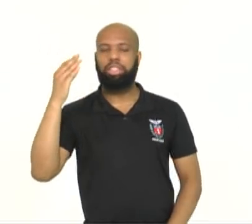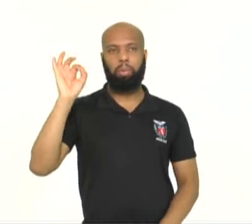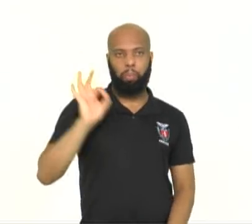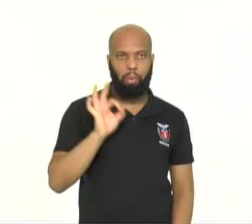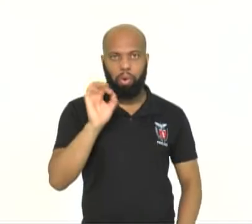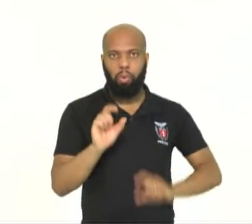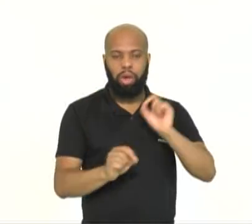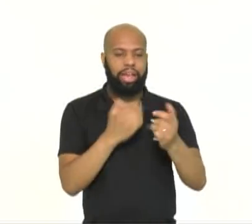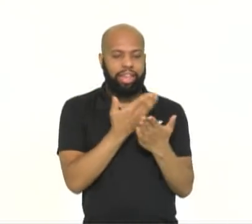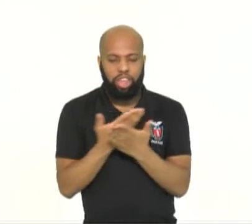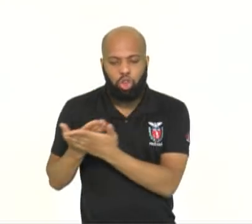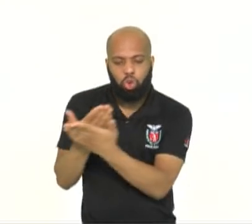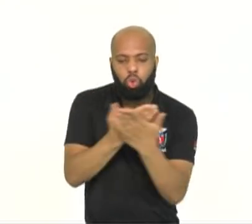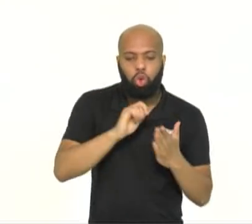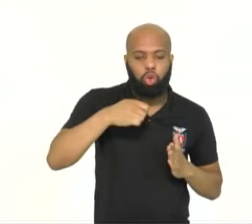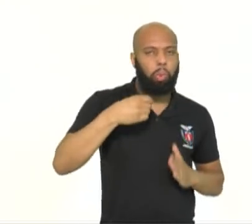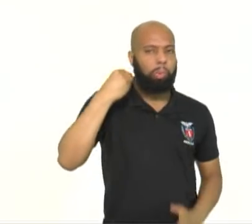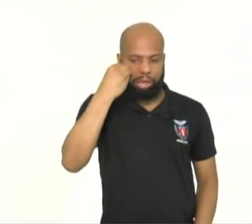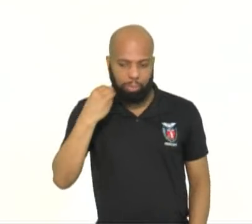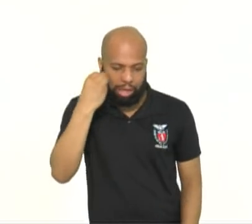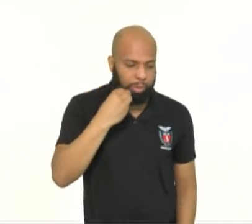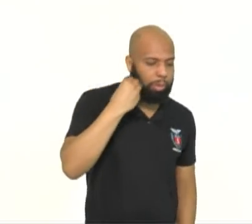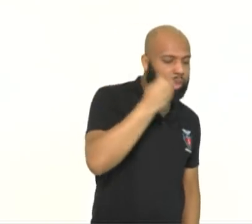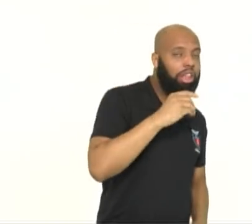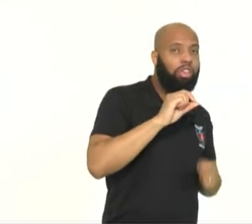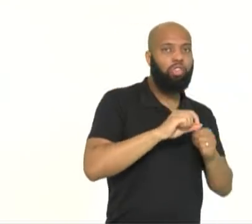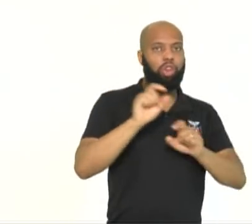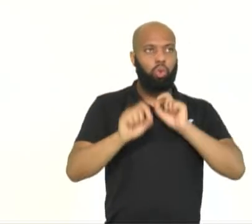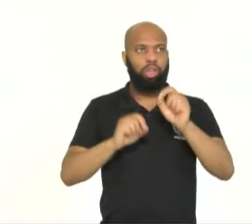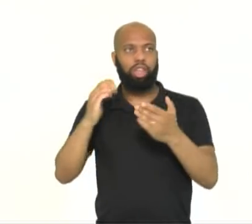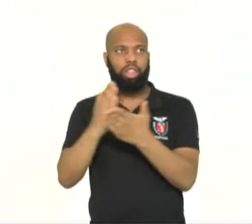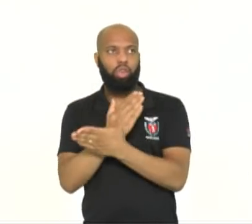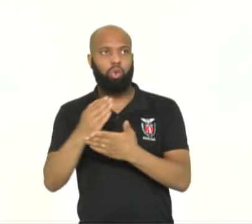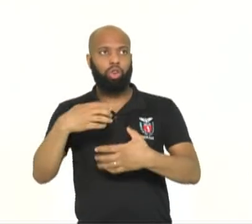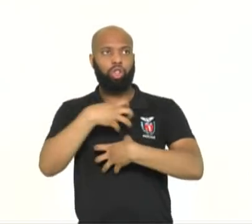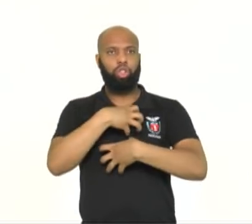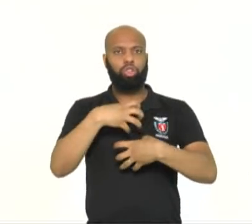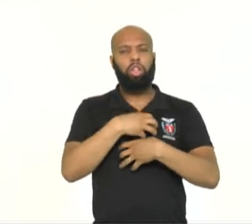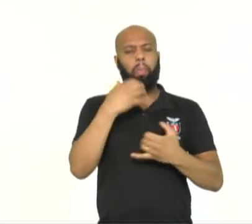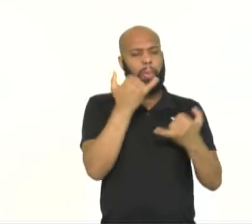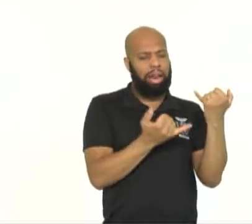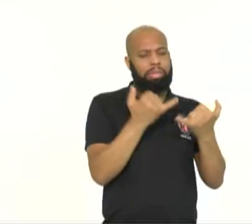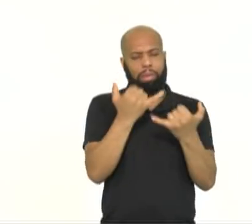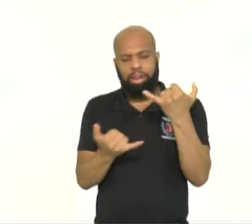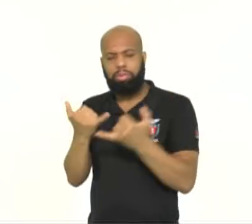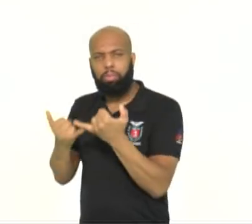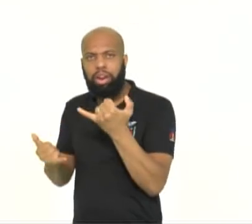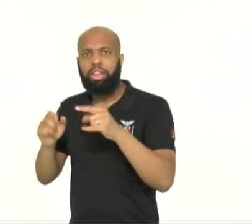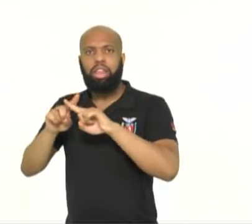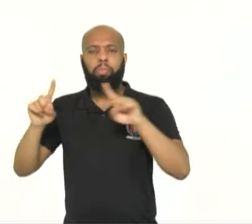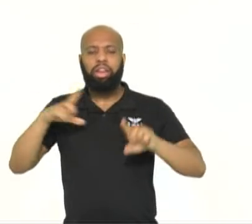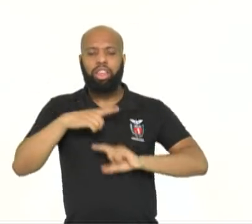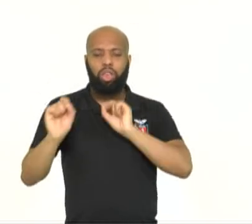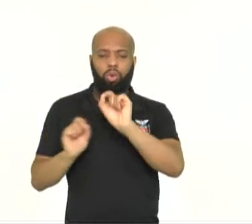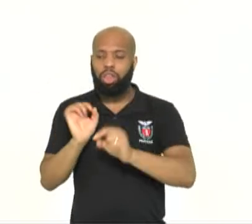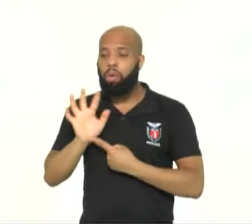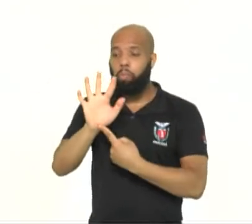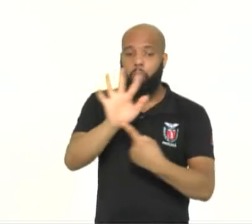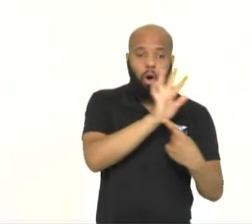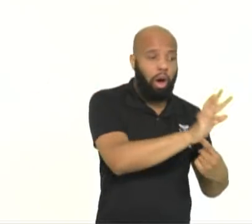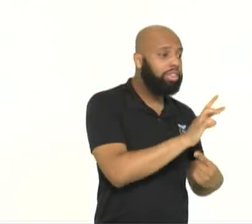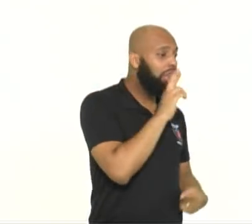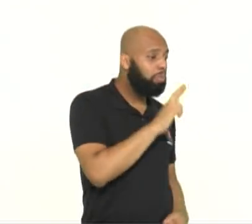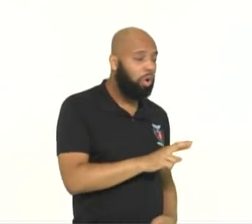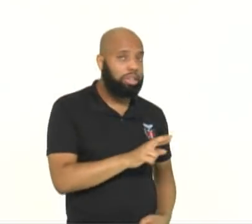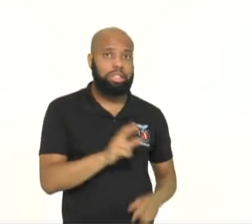que mesmo realizados em condições bastante parecidas, apresentam resultados que não